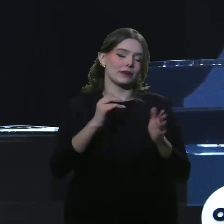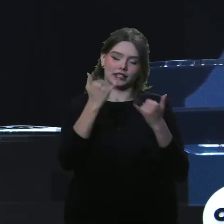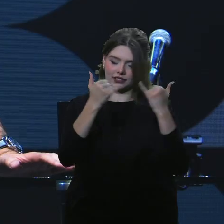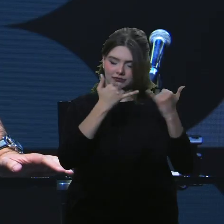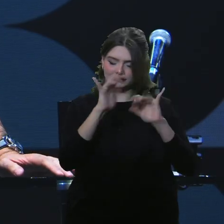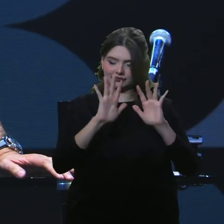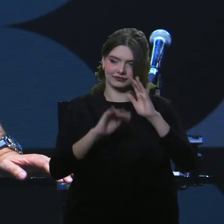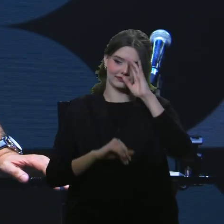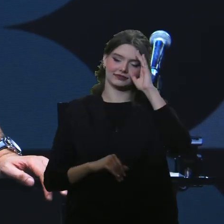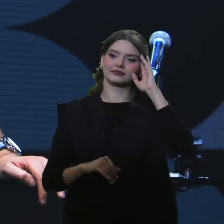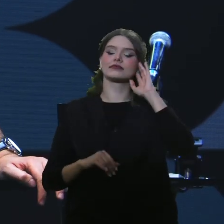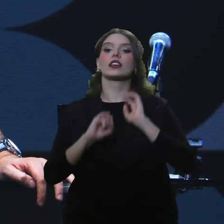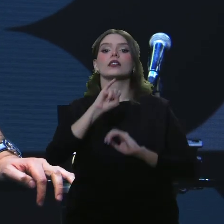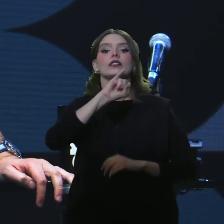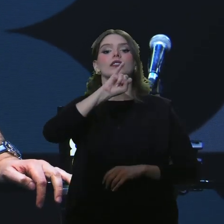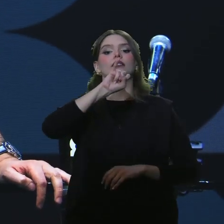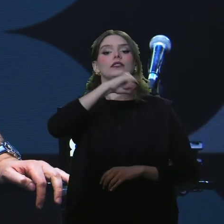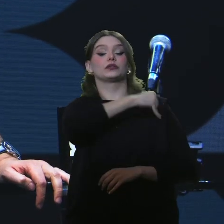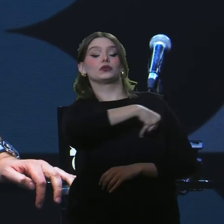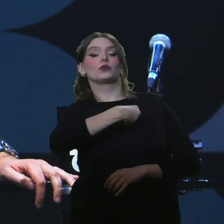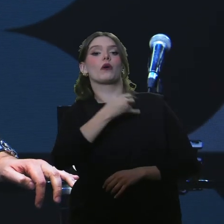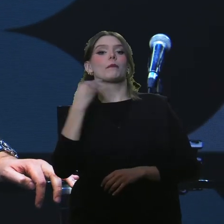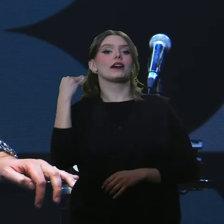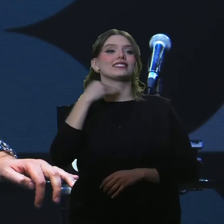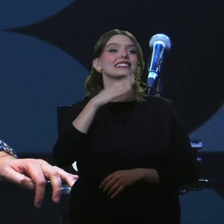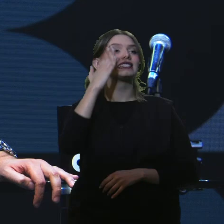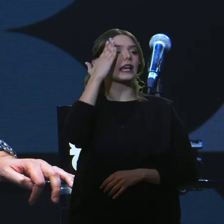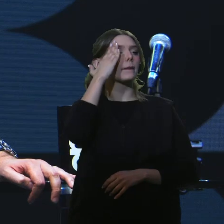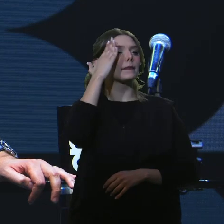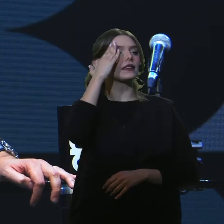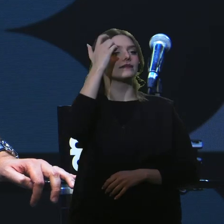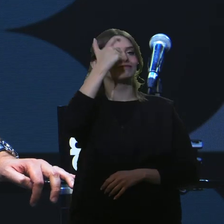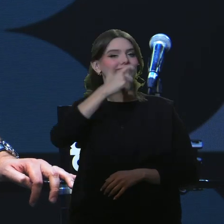João Batista sabia que ele era diferente.